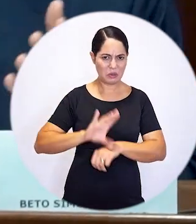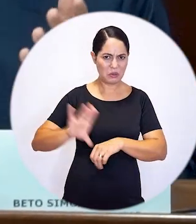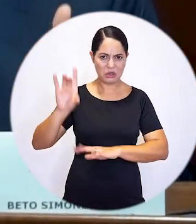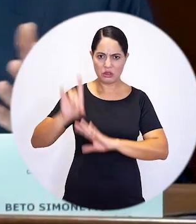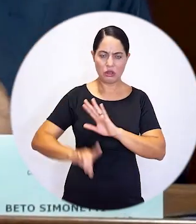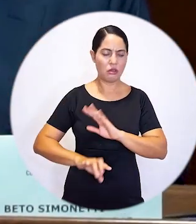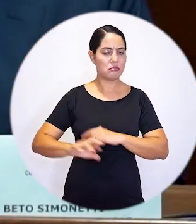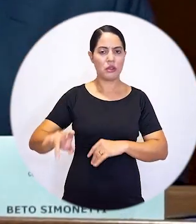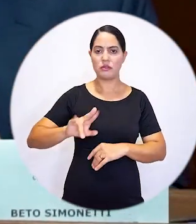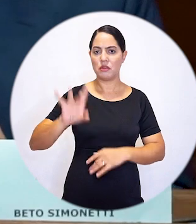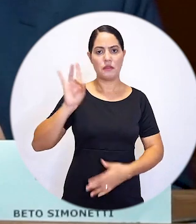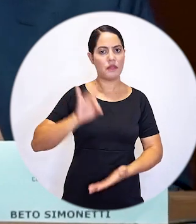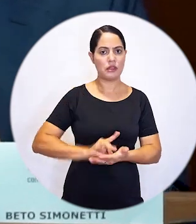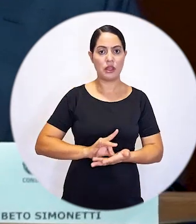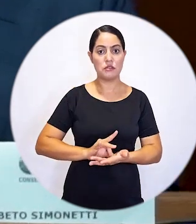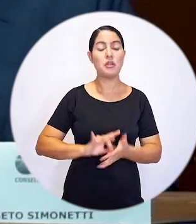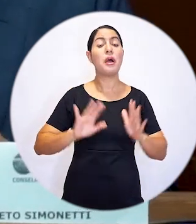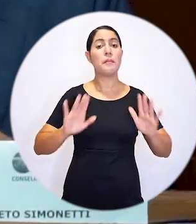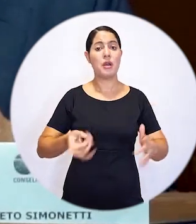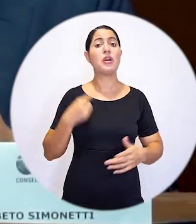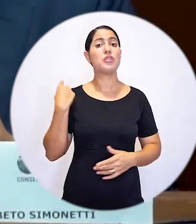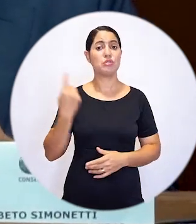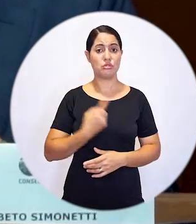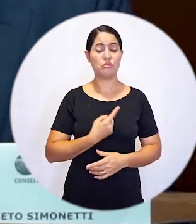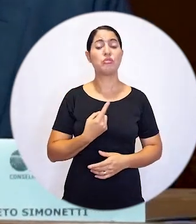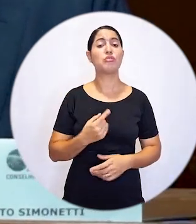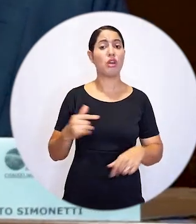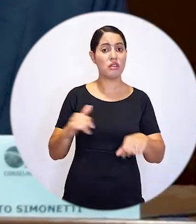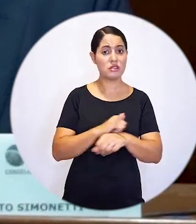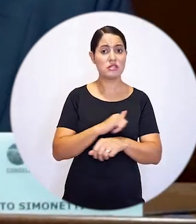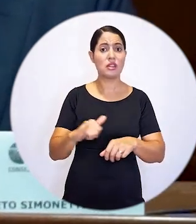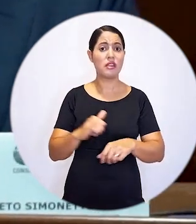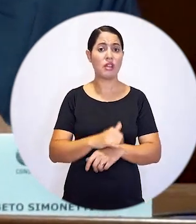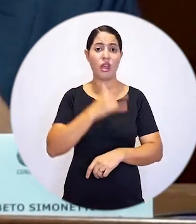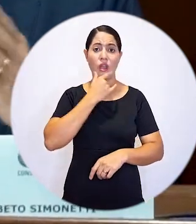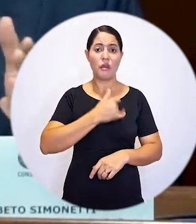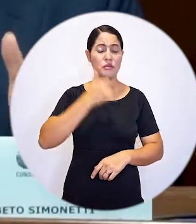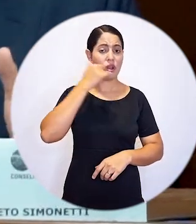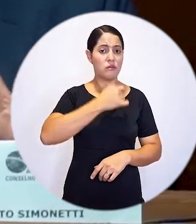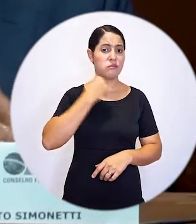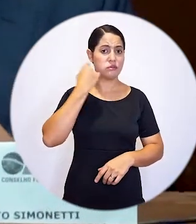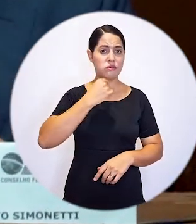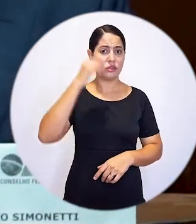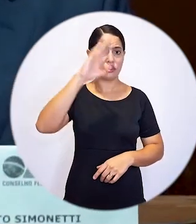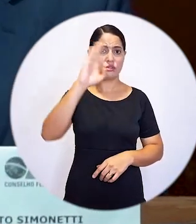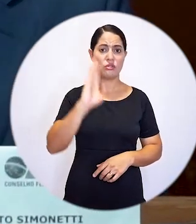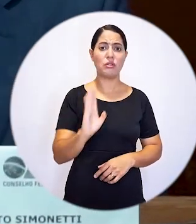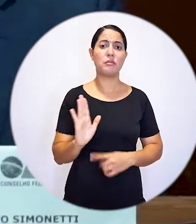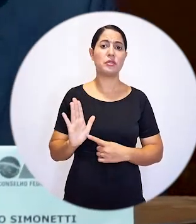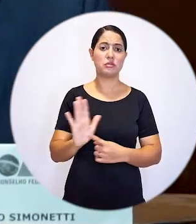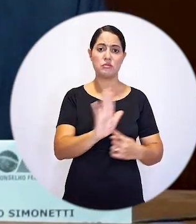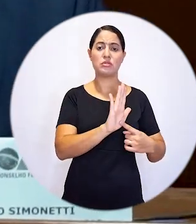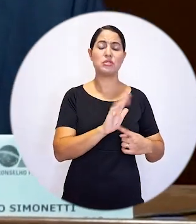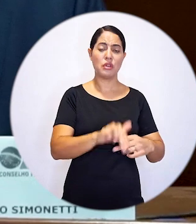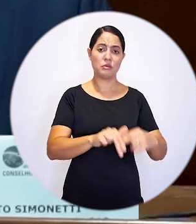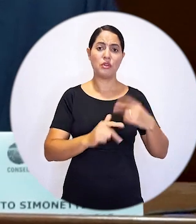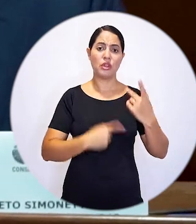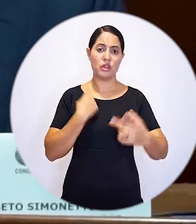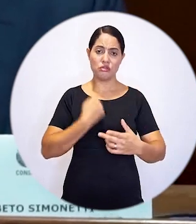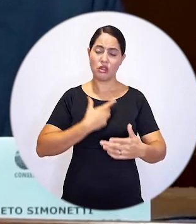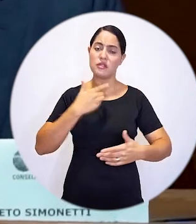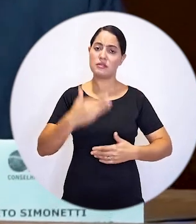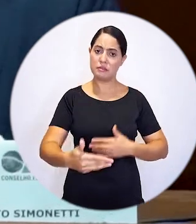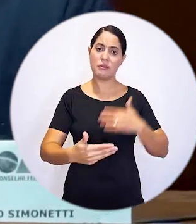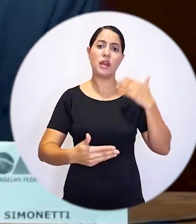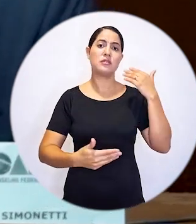disso, o nosso conselho sabe disso, mas nós teremos a possibilidade de dar dignidade a muitos advogados e advogadas brasileiras